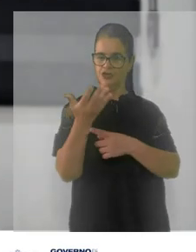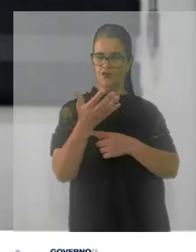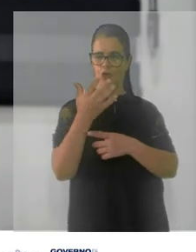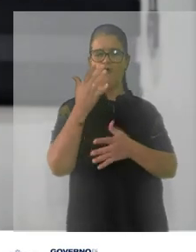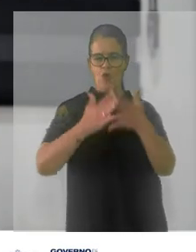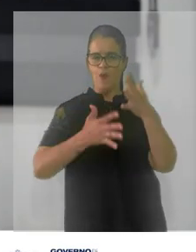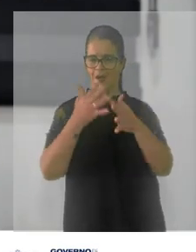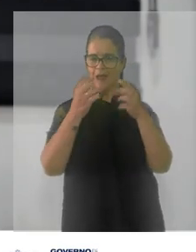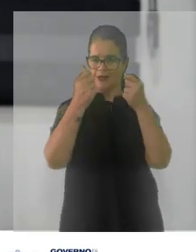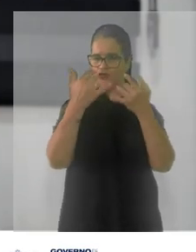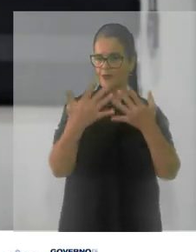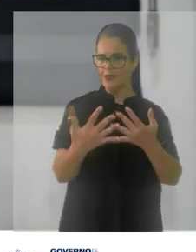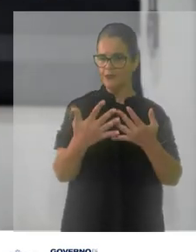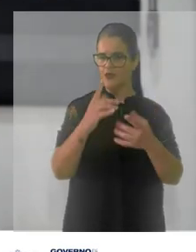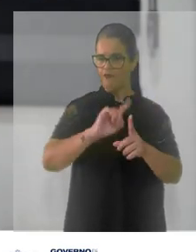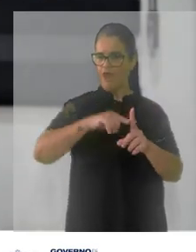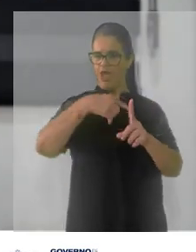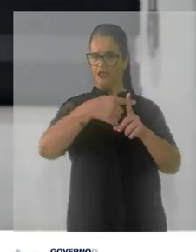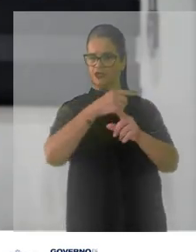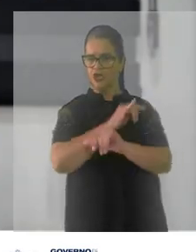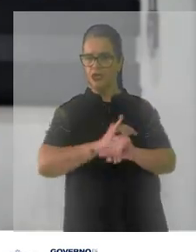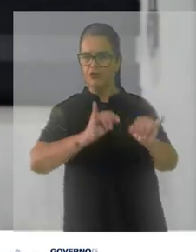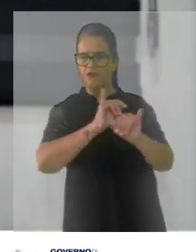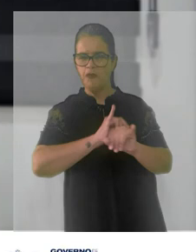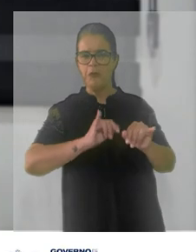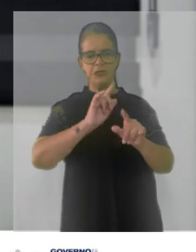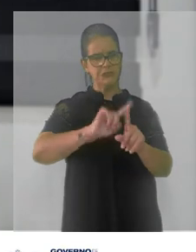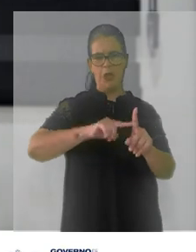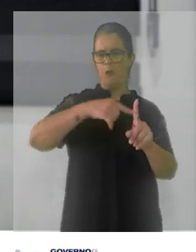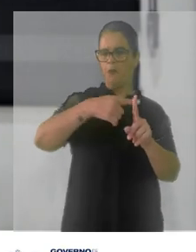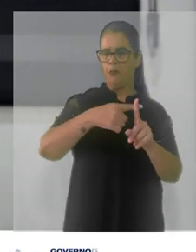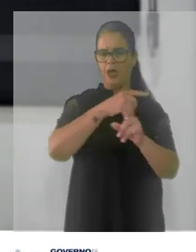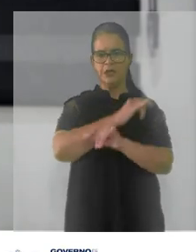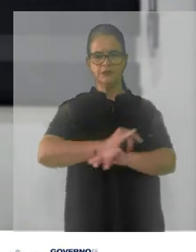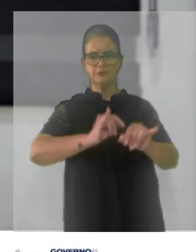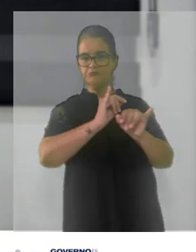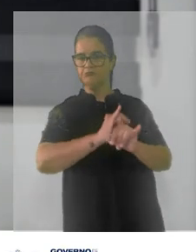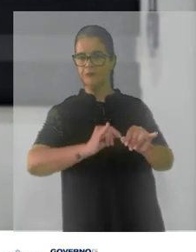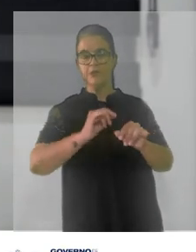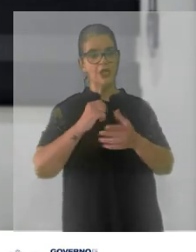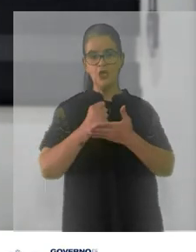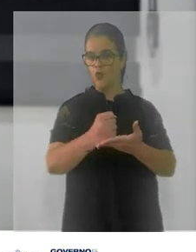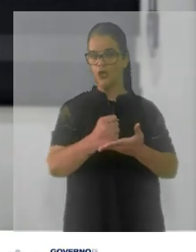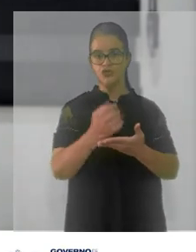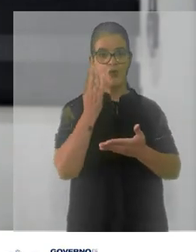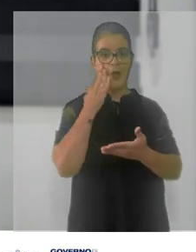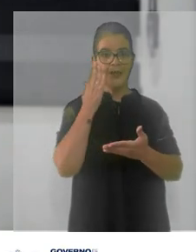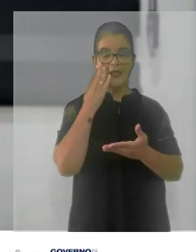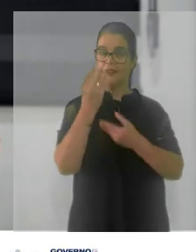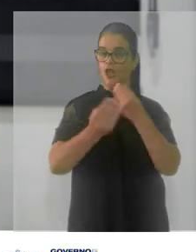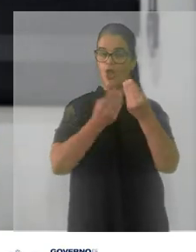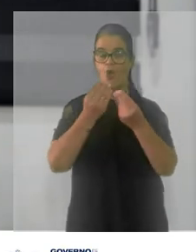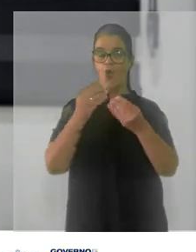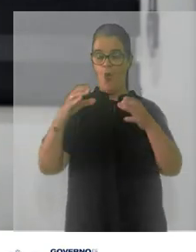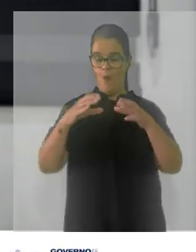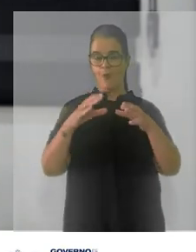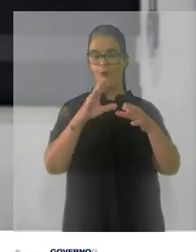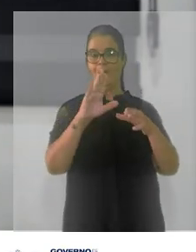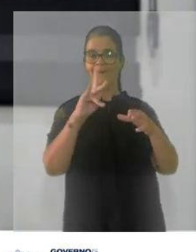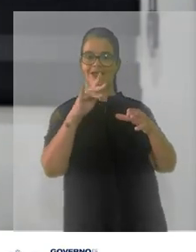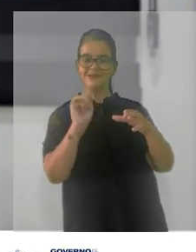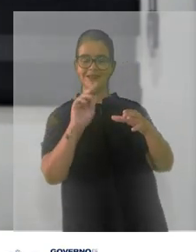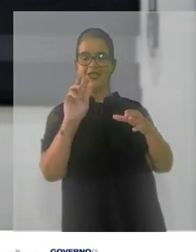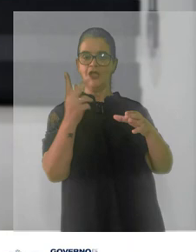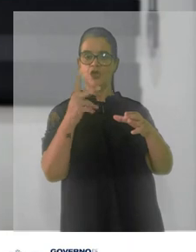complicada a explicação, foi adicionando informação em cima de informação e não te ajudou muito a entender como as bacias hidrográficas